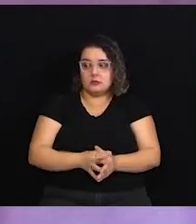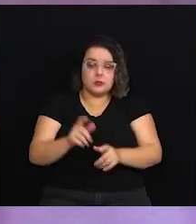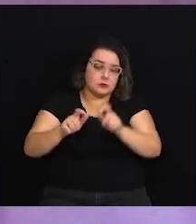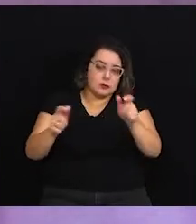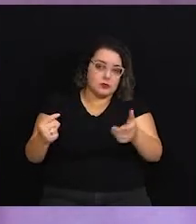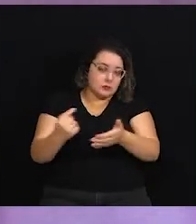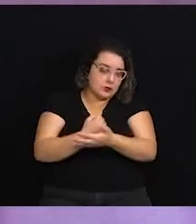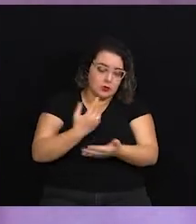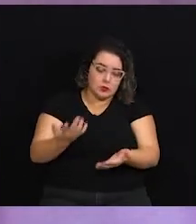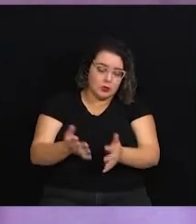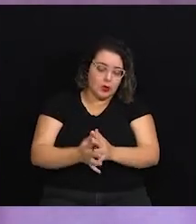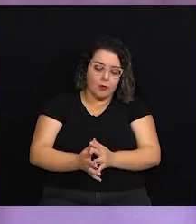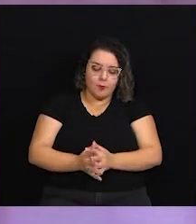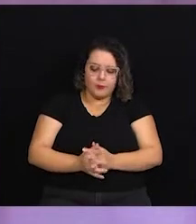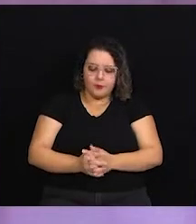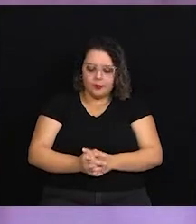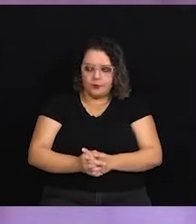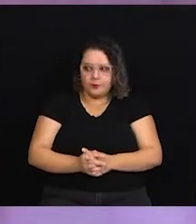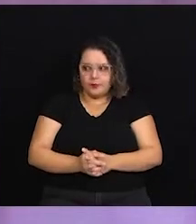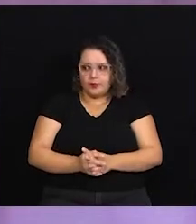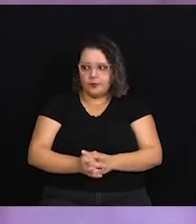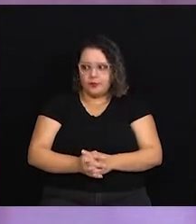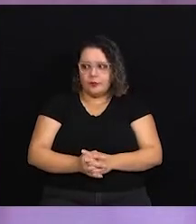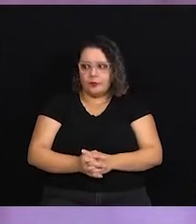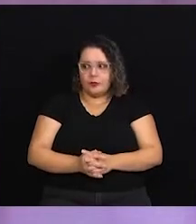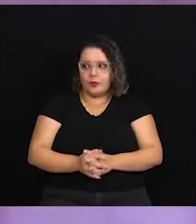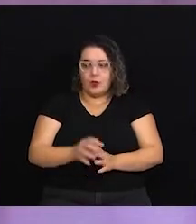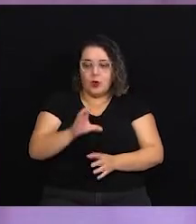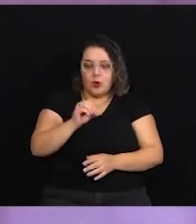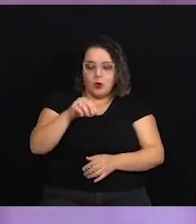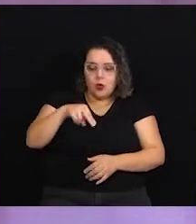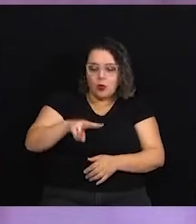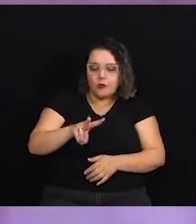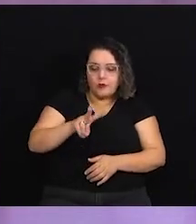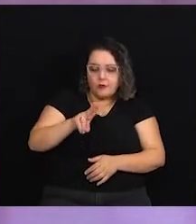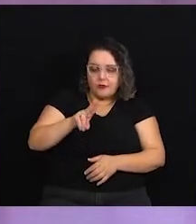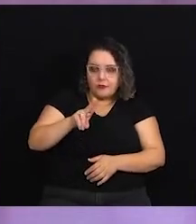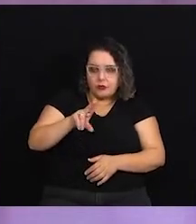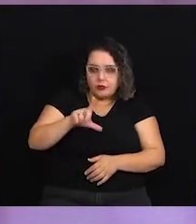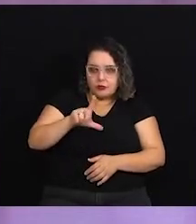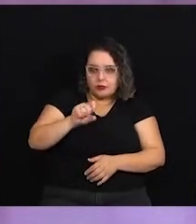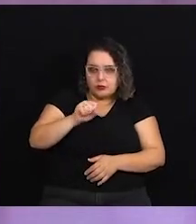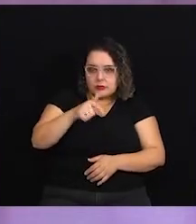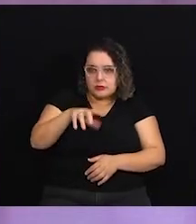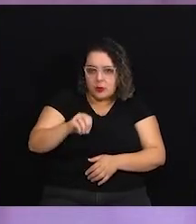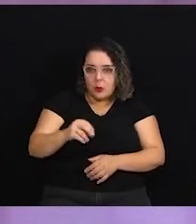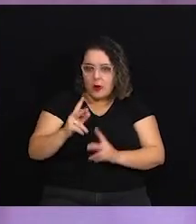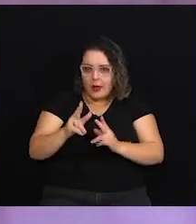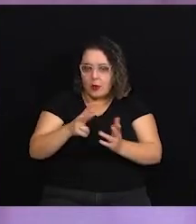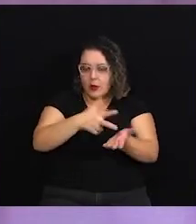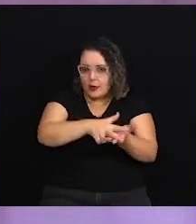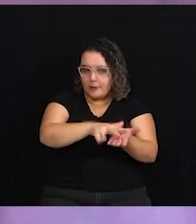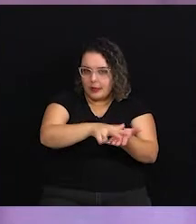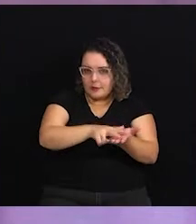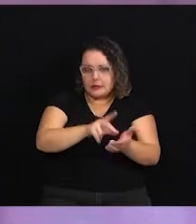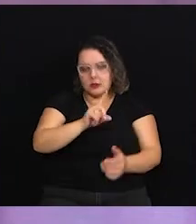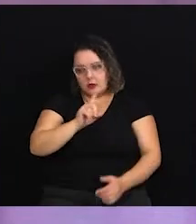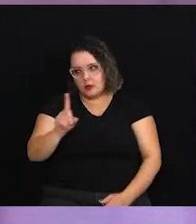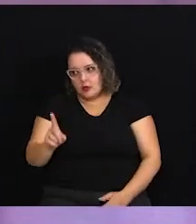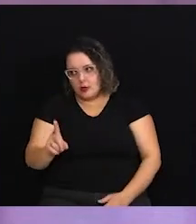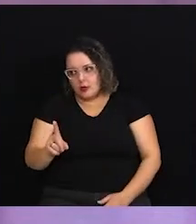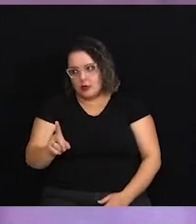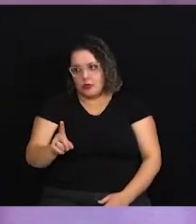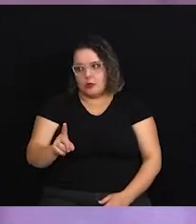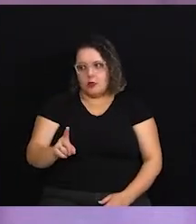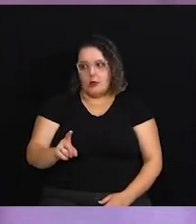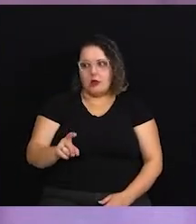como são é igual pericia não né porque aí precisa é uma doença que tem uma propensão